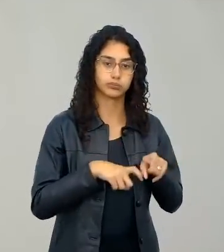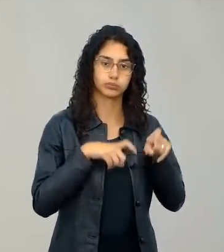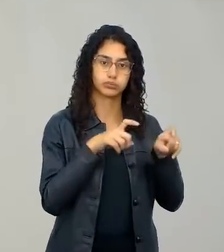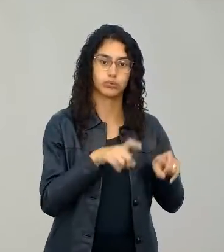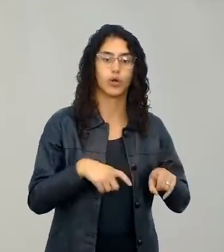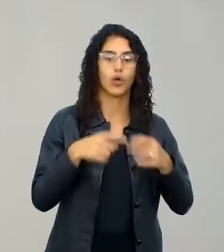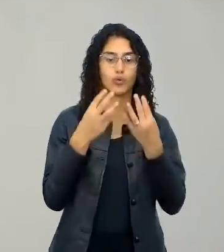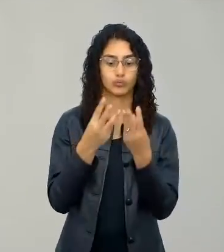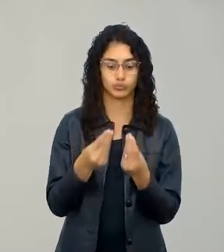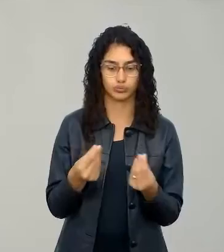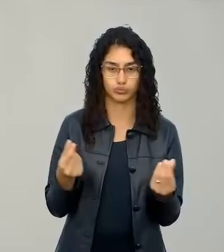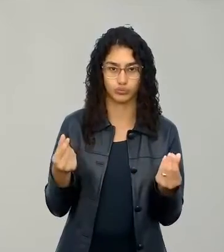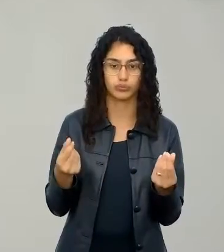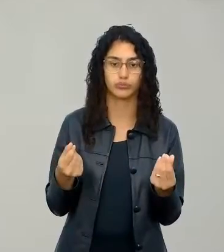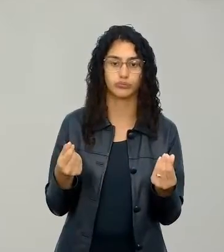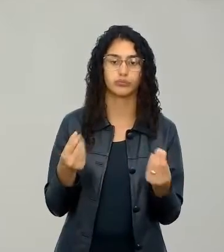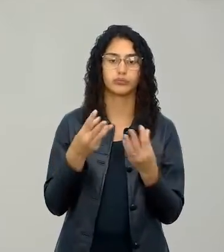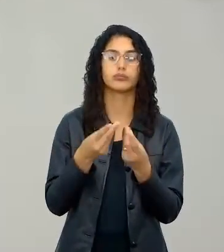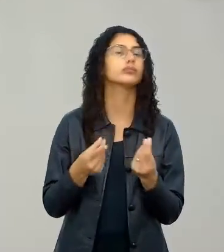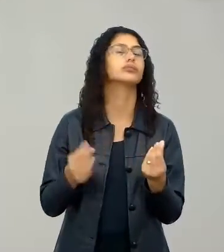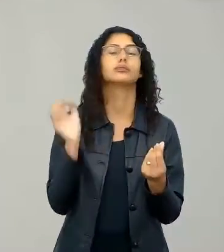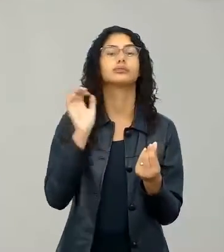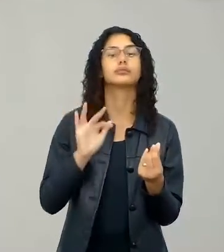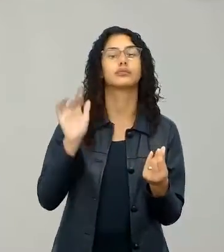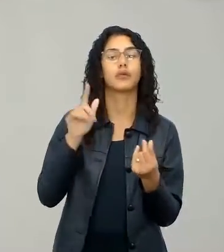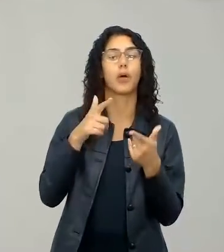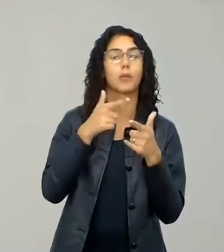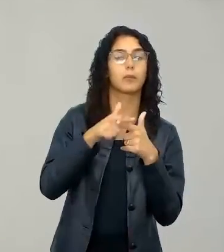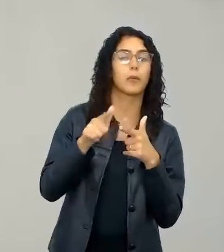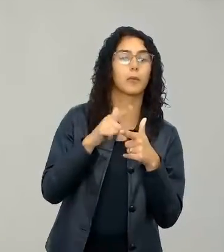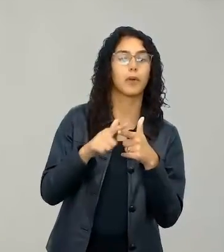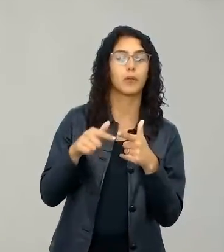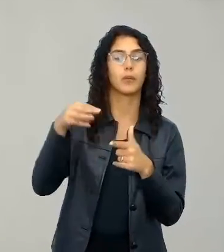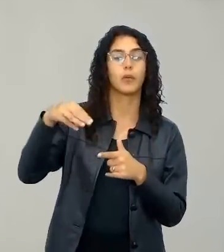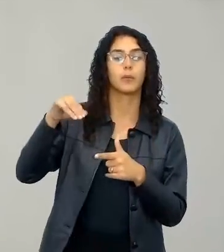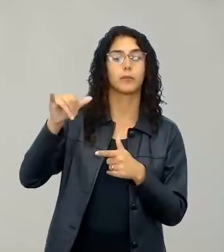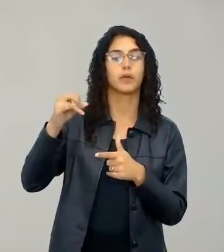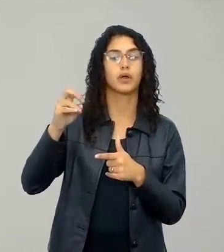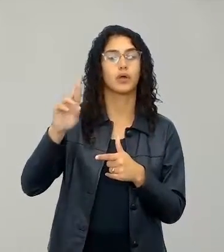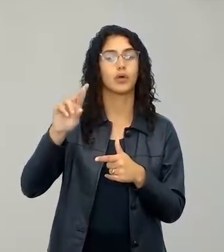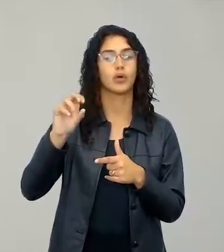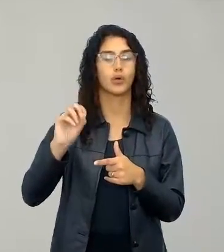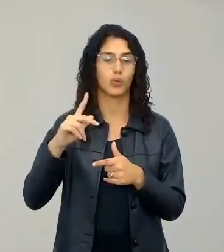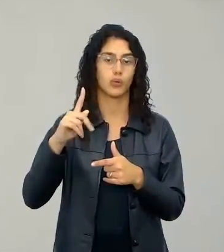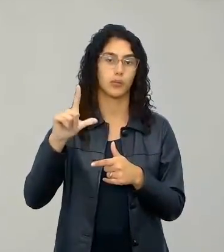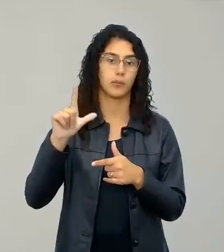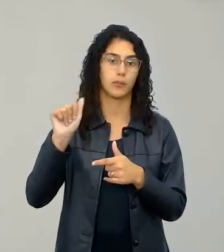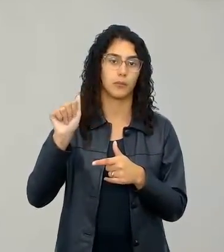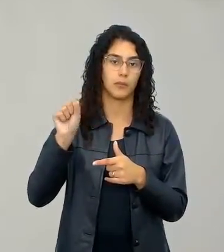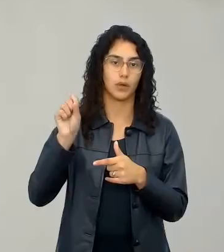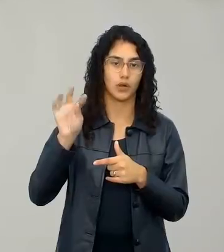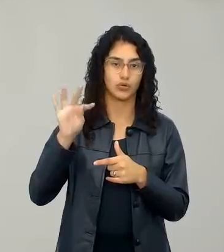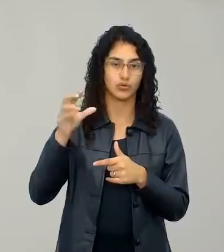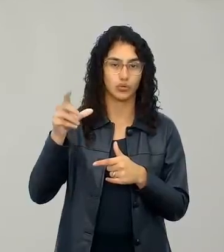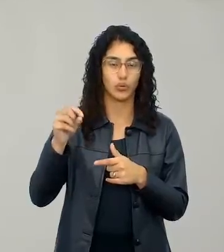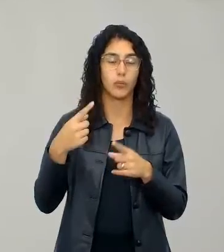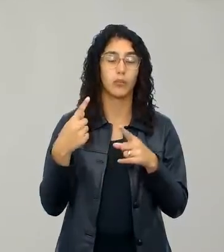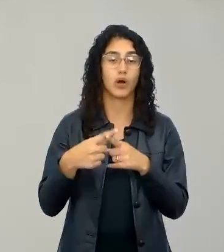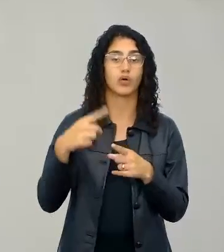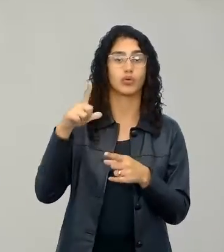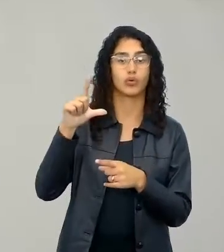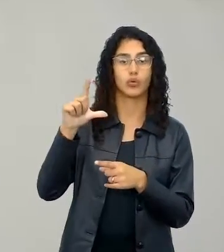o solo, né, europeu, boa parte dele está contaminado com o microplástico proveniente desse lodo que eles utilizam